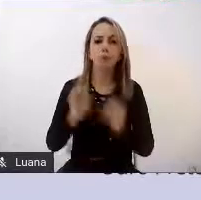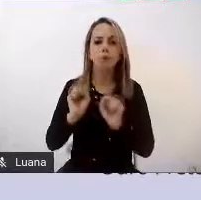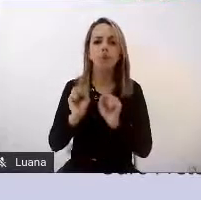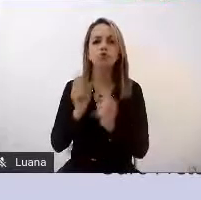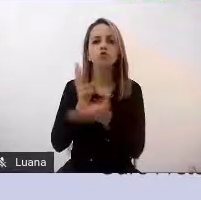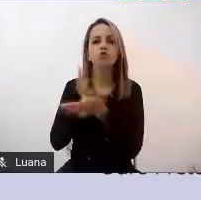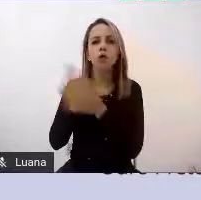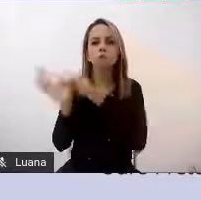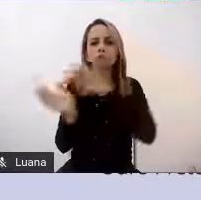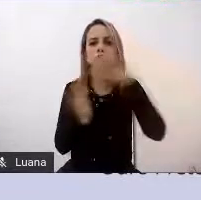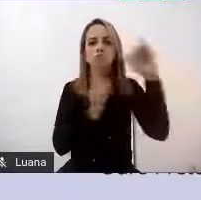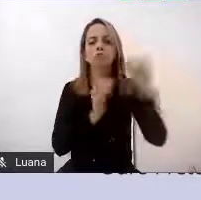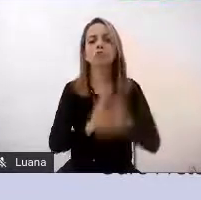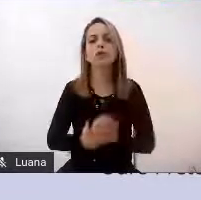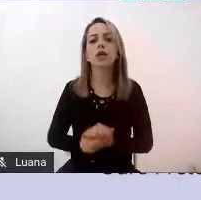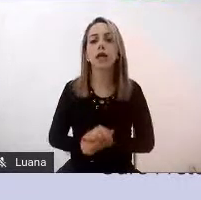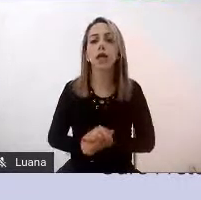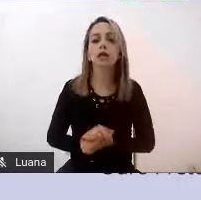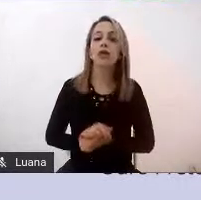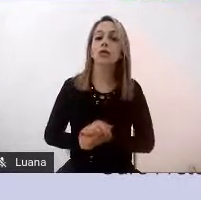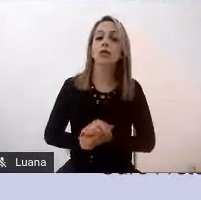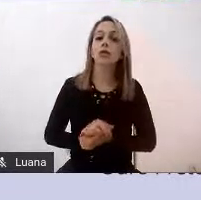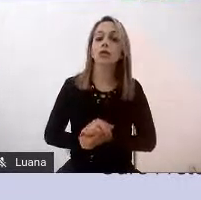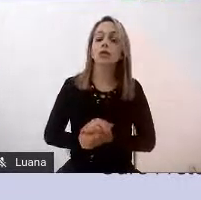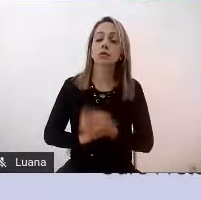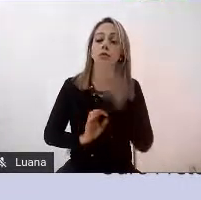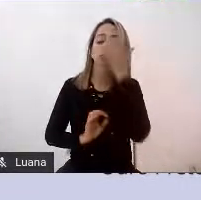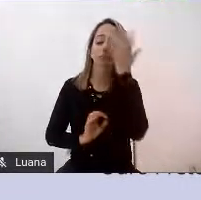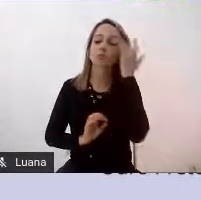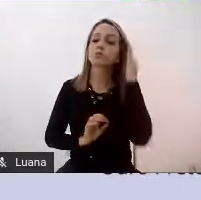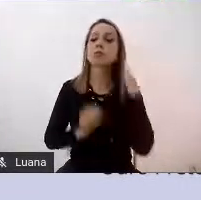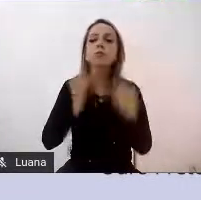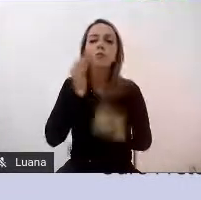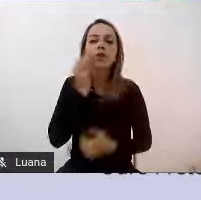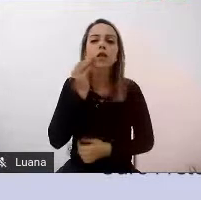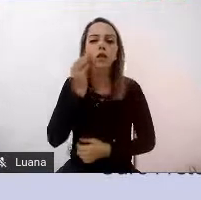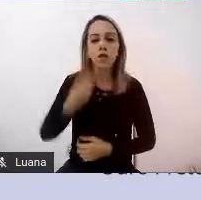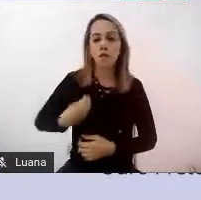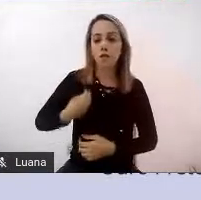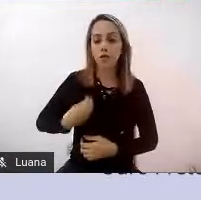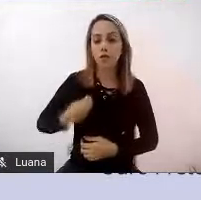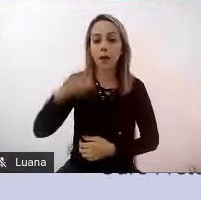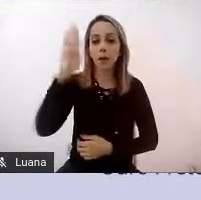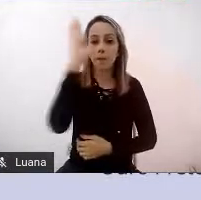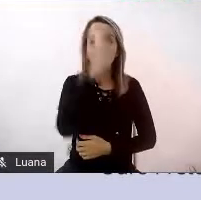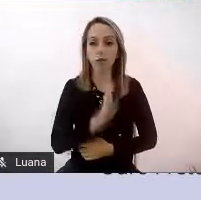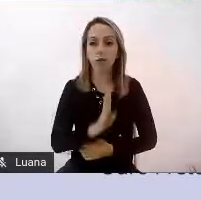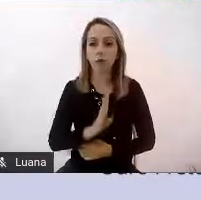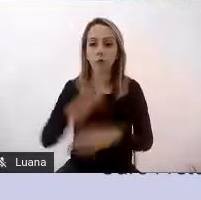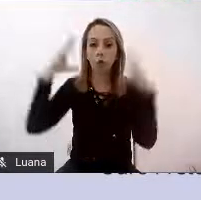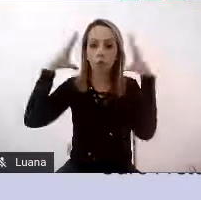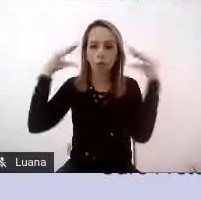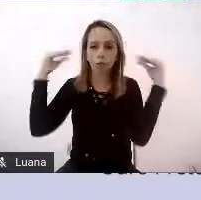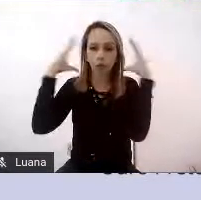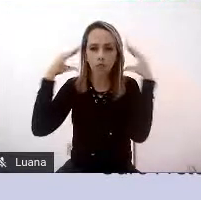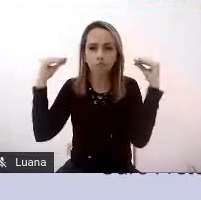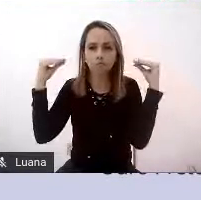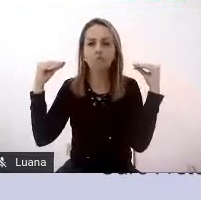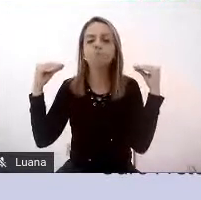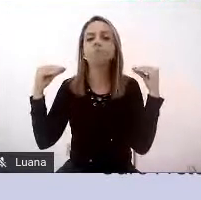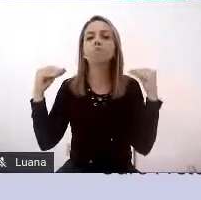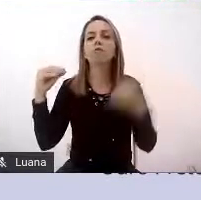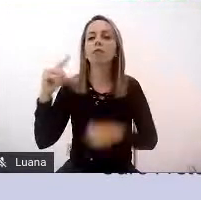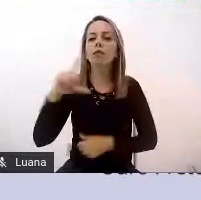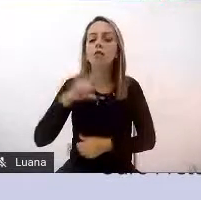Nessas situações vividas no Brasil holandês, a gente tem situações em que a necessidade alimentar